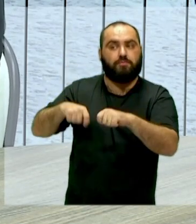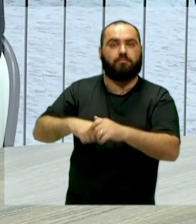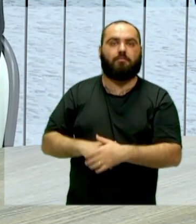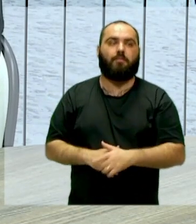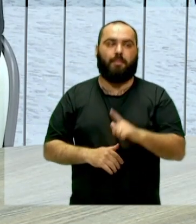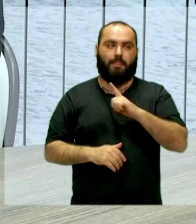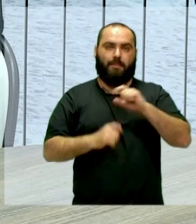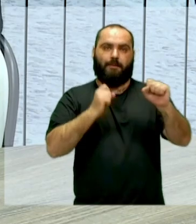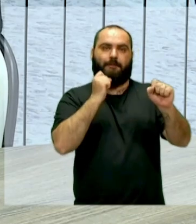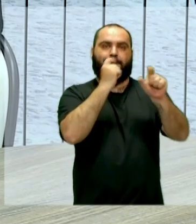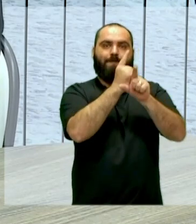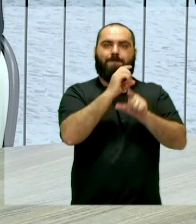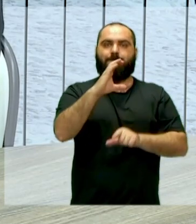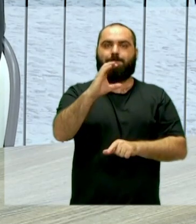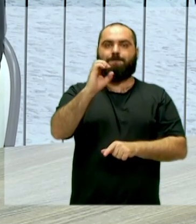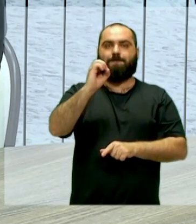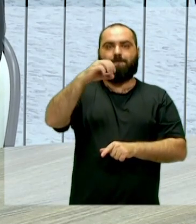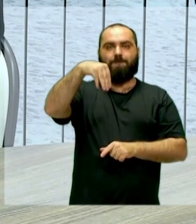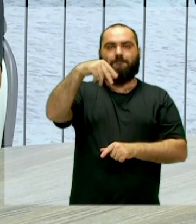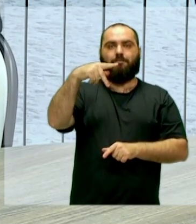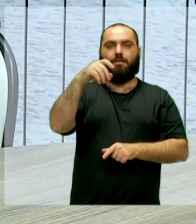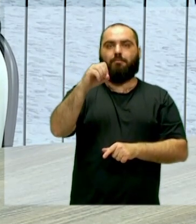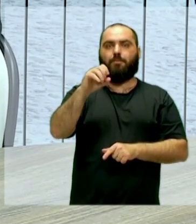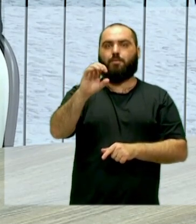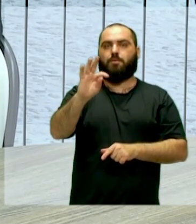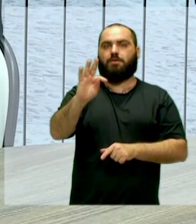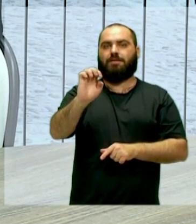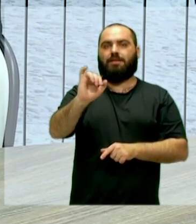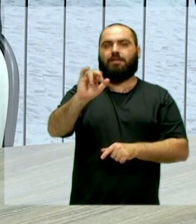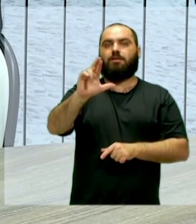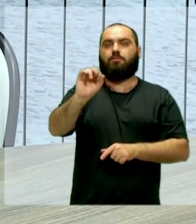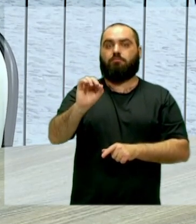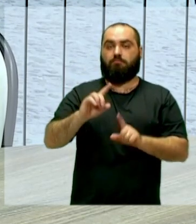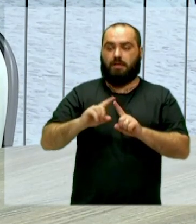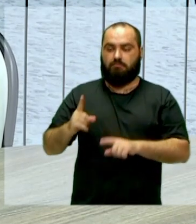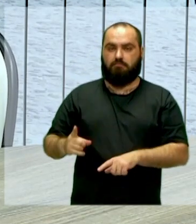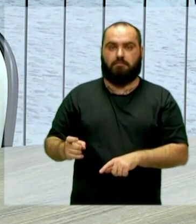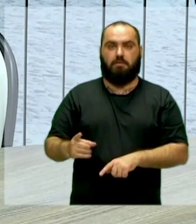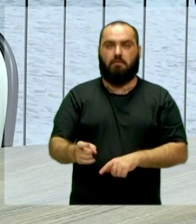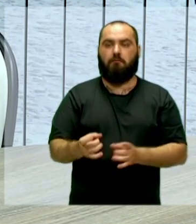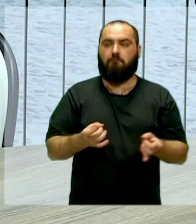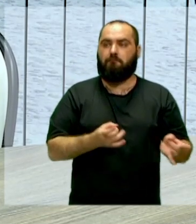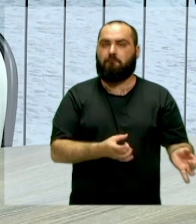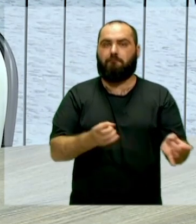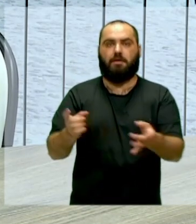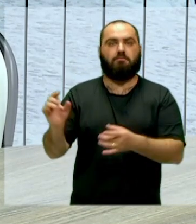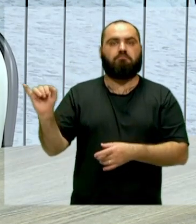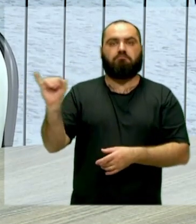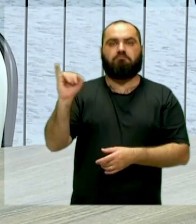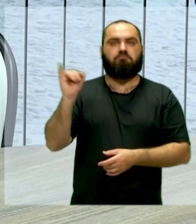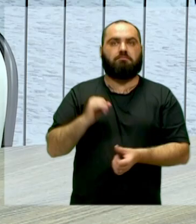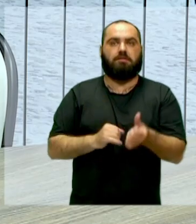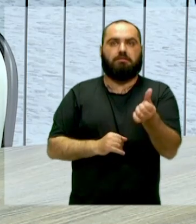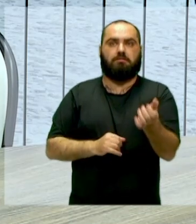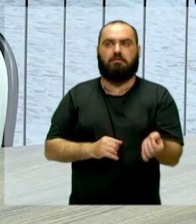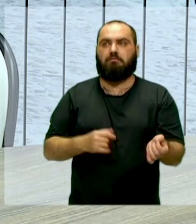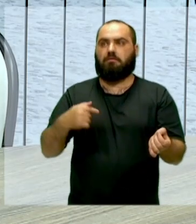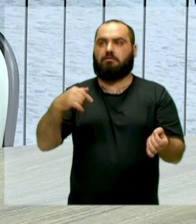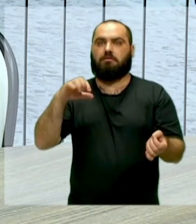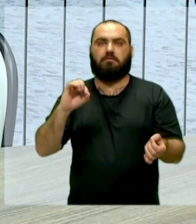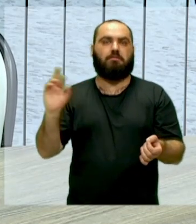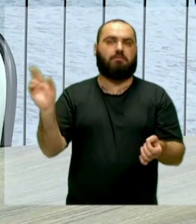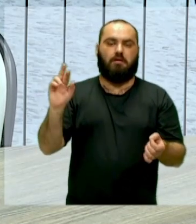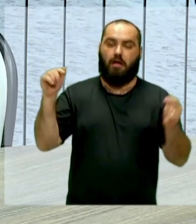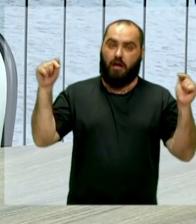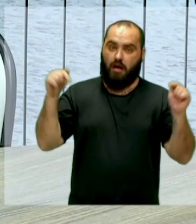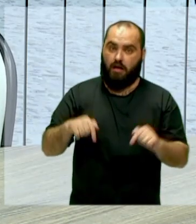dos composteiras né que também vai ser um momento de troca mas as minhocas hoje elas são vendidas até na internet por R 60$ 70 mas aqui em